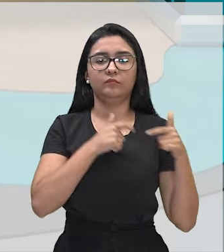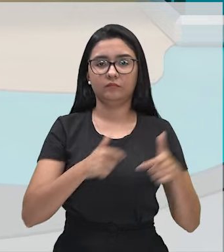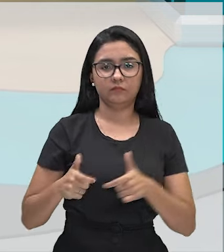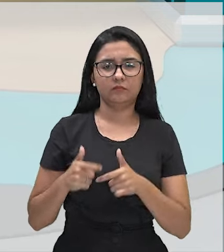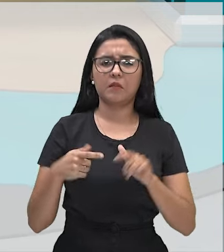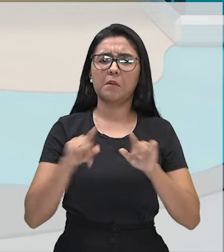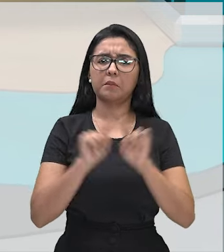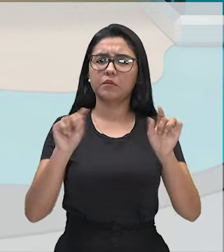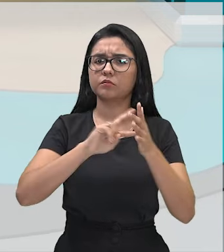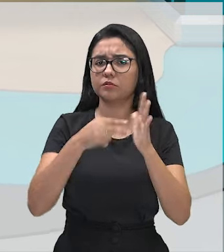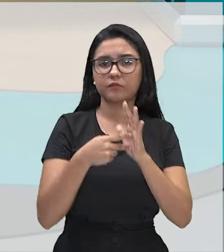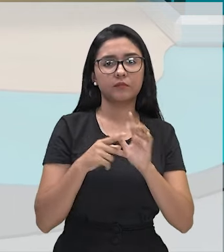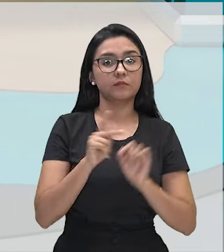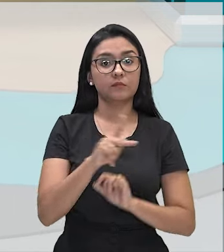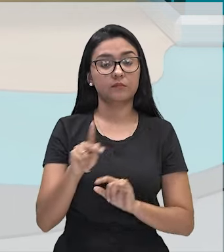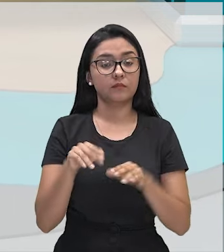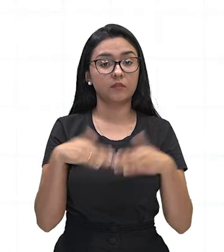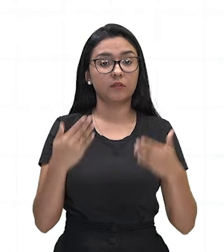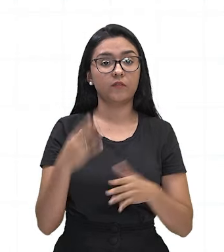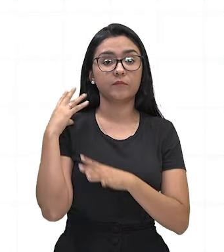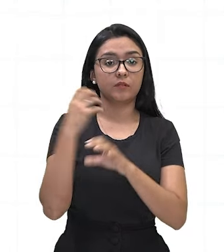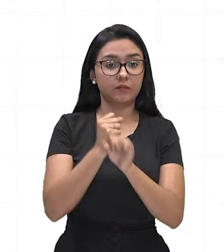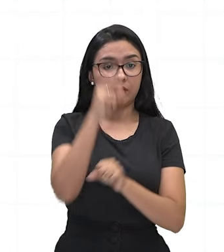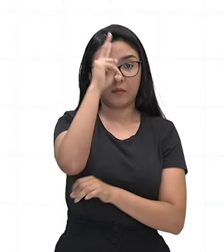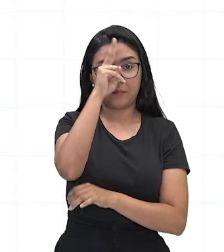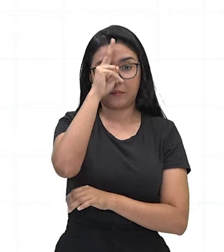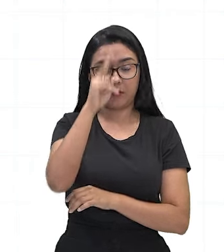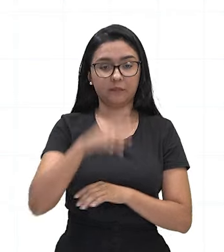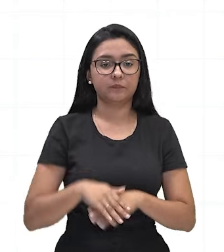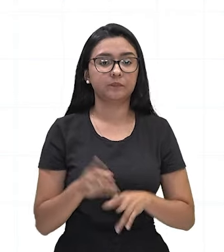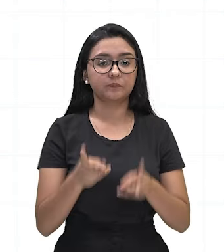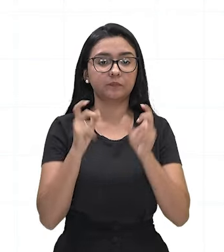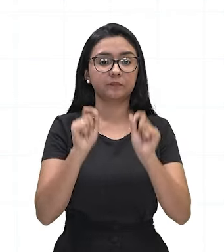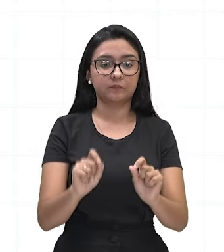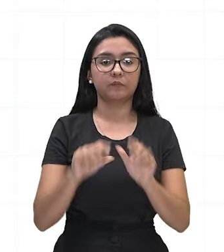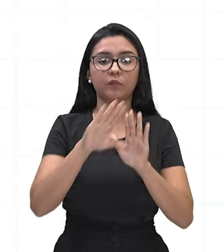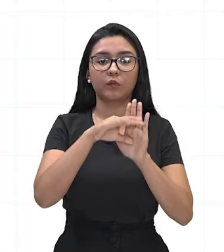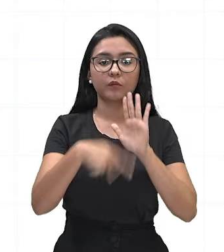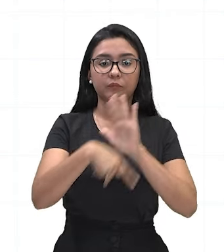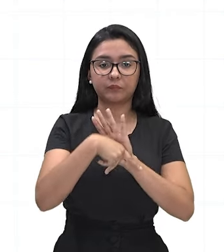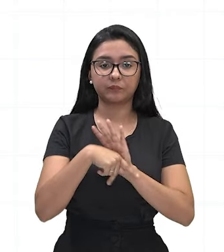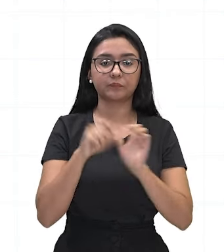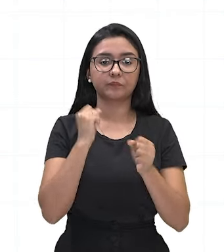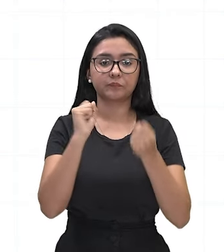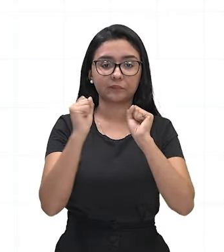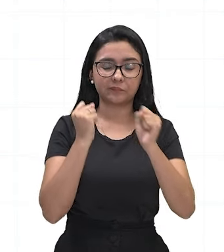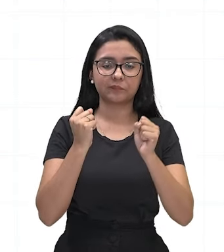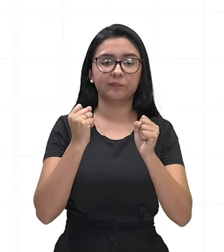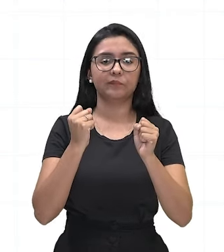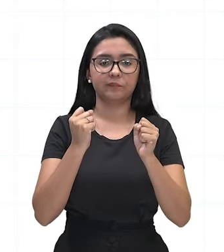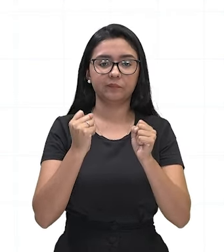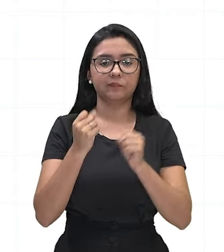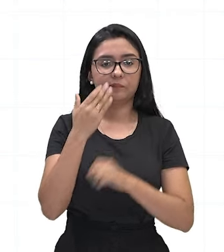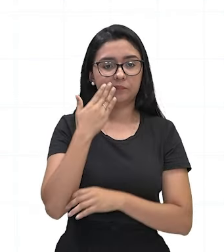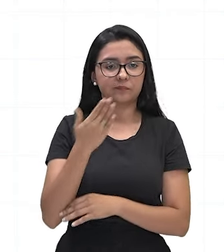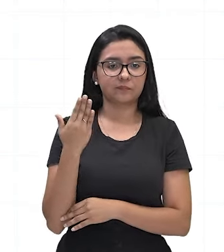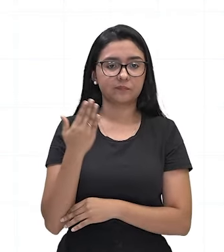ginástica localizada professora vamos relembrar Vamos ver aí na cartela definição O que é ginástica